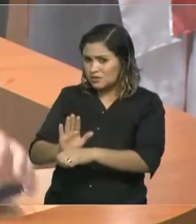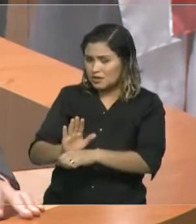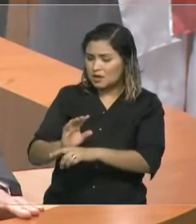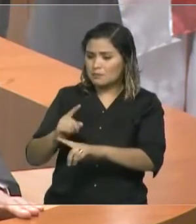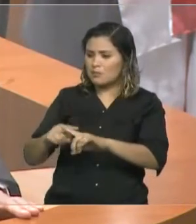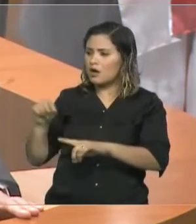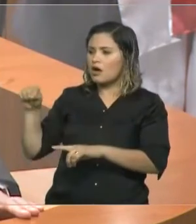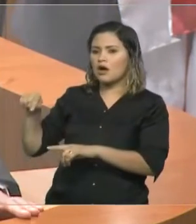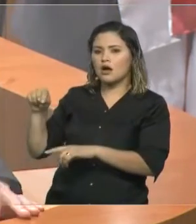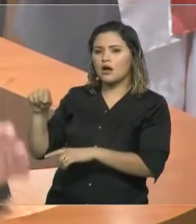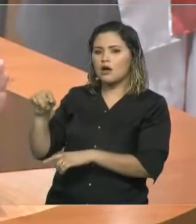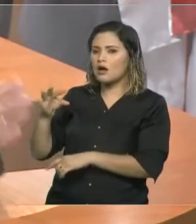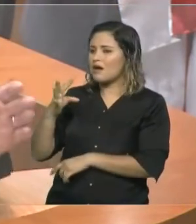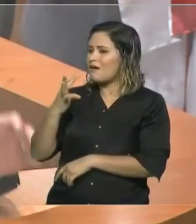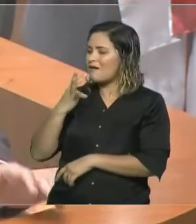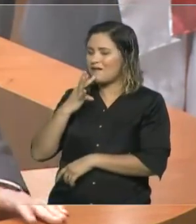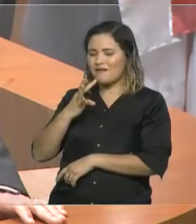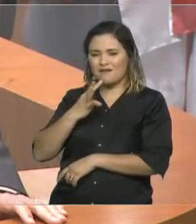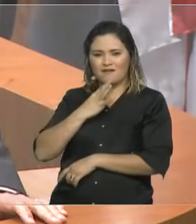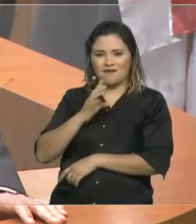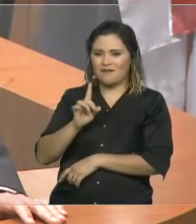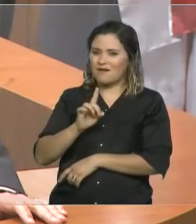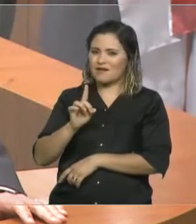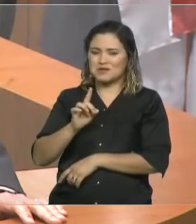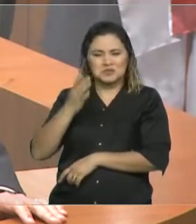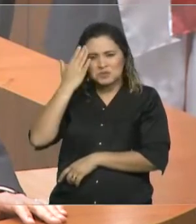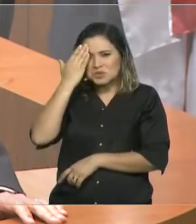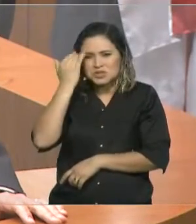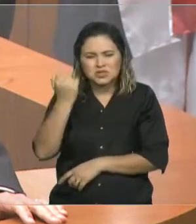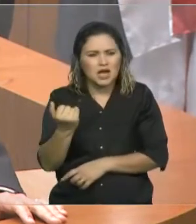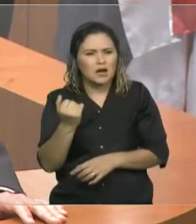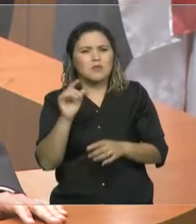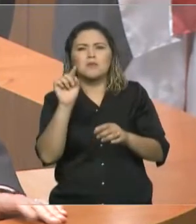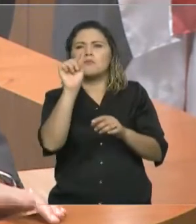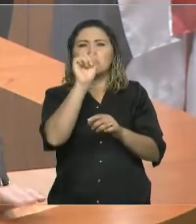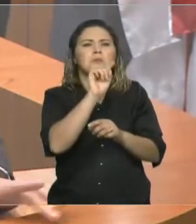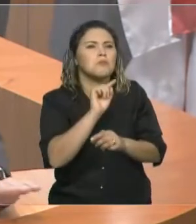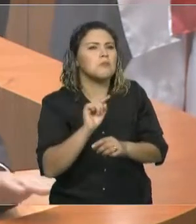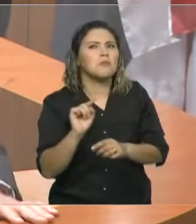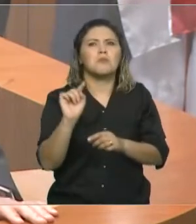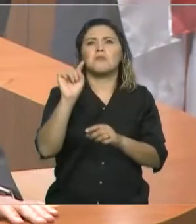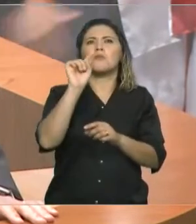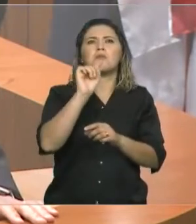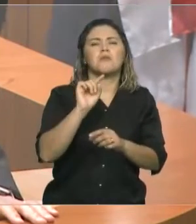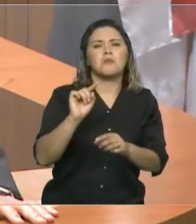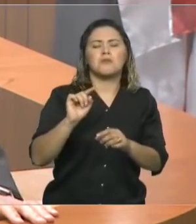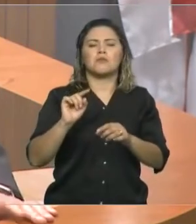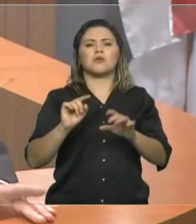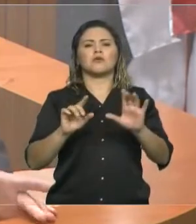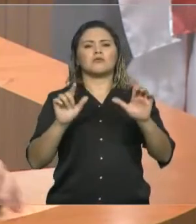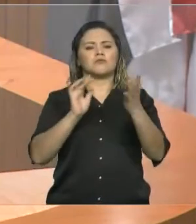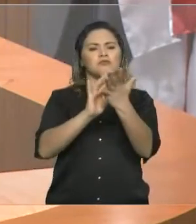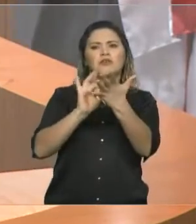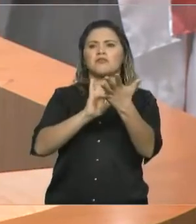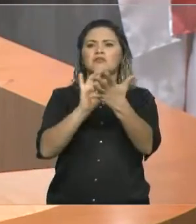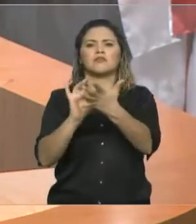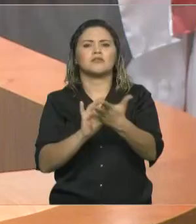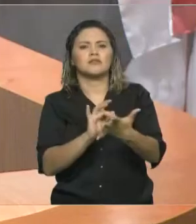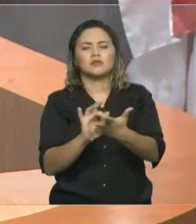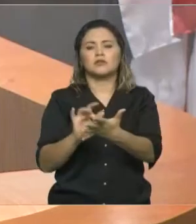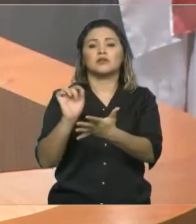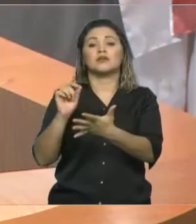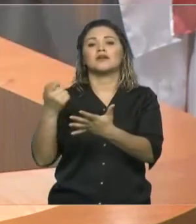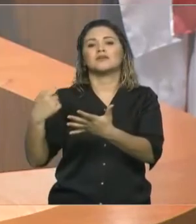conhecimento na frente da máquina, do caixa eletrônico, para fazer todas as operações que aquela pessoa precisa